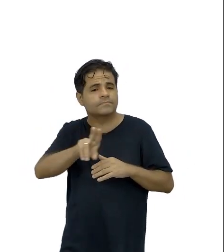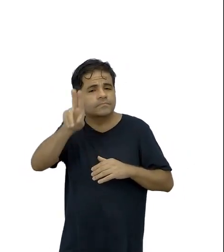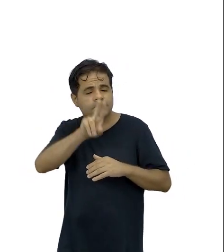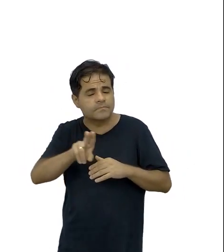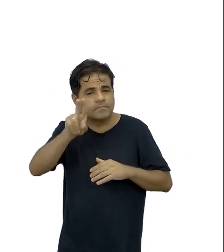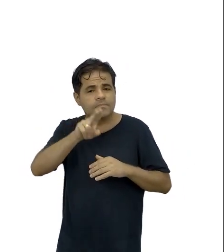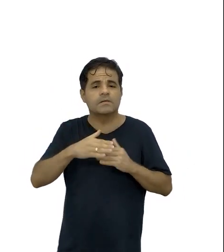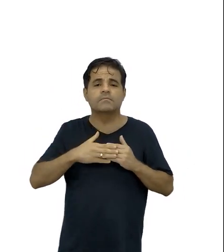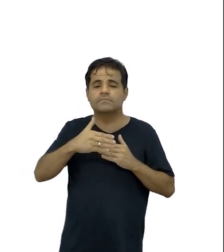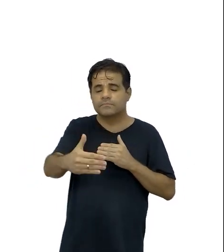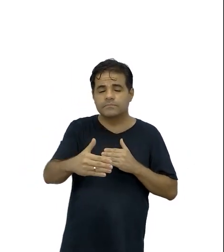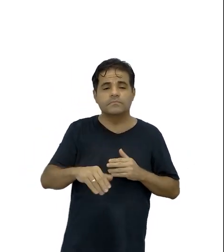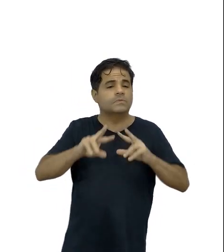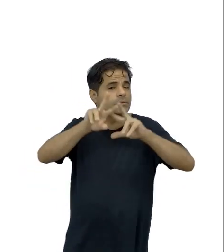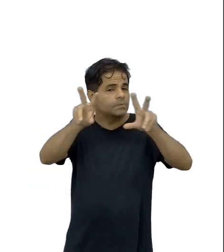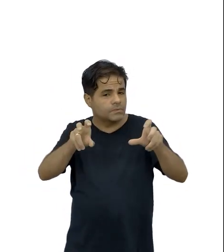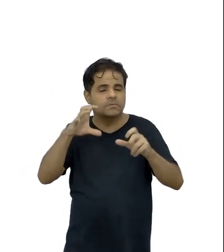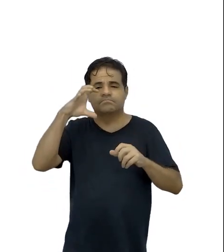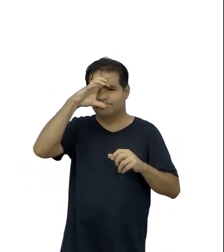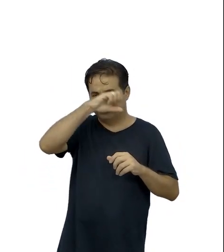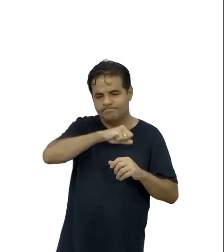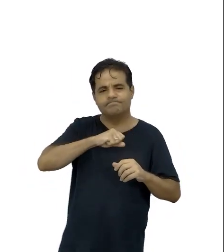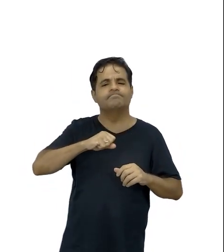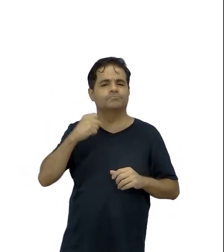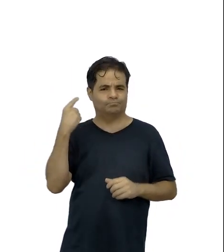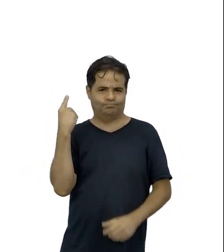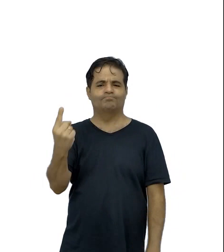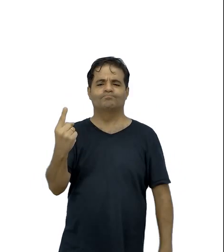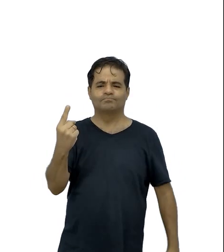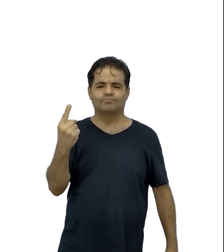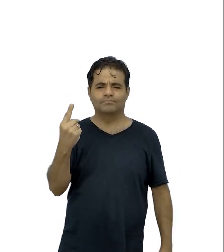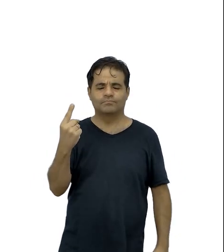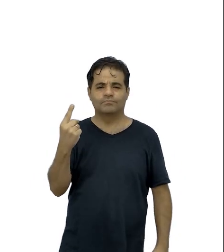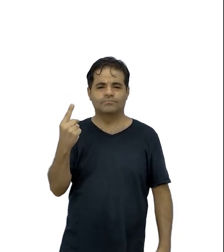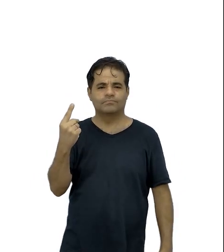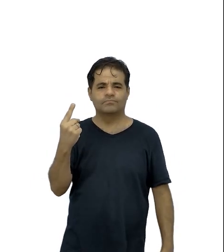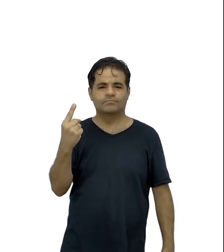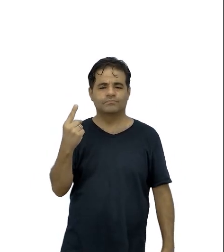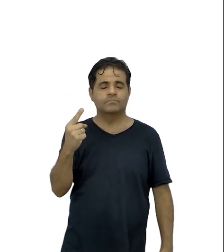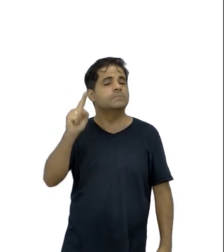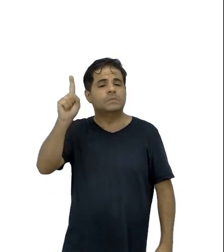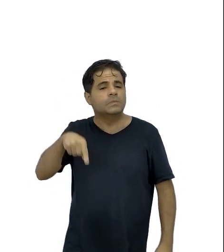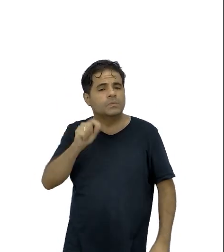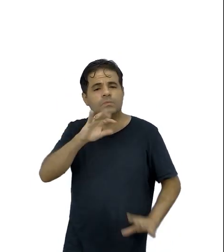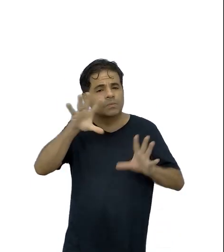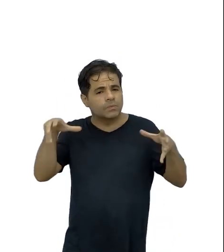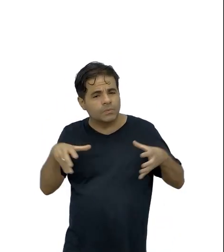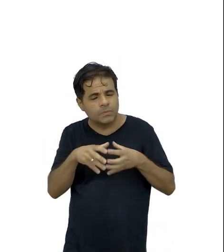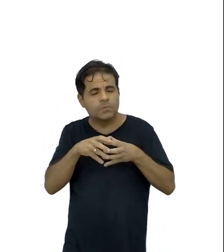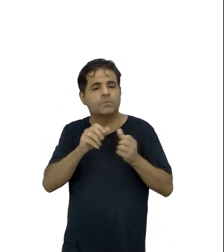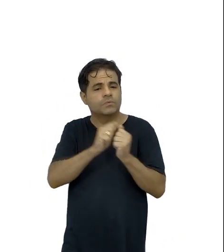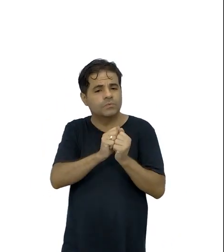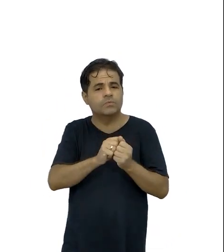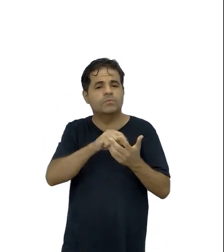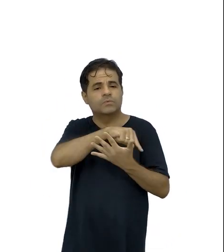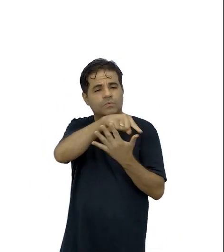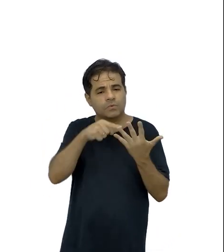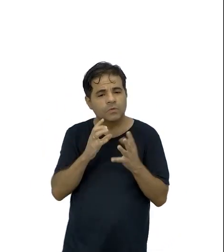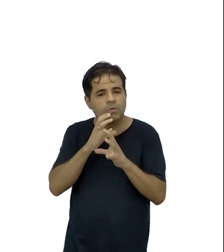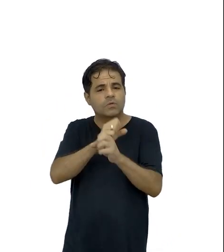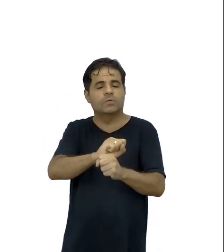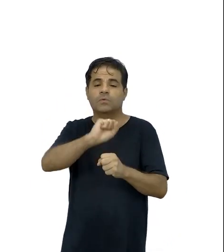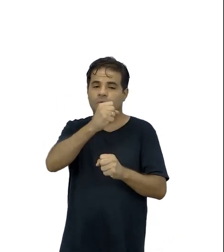utilizadas na situação de aprendizagem 1, que são um conjunto de 8 aulas, como